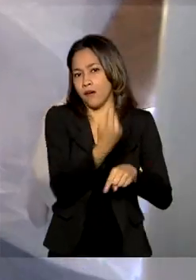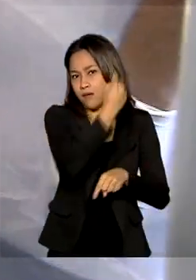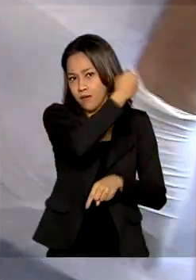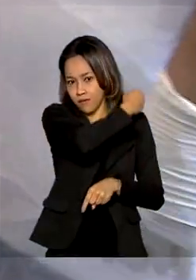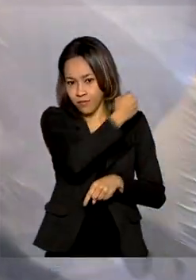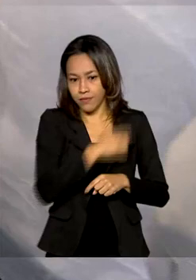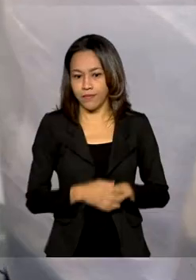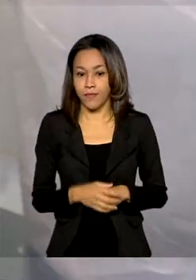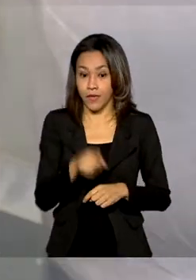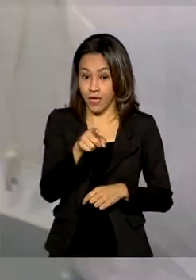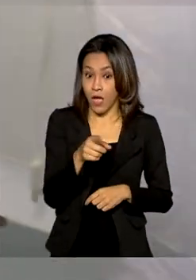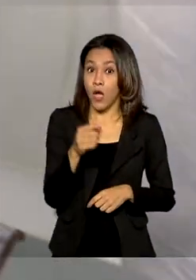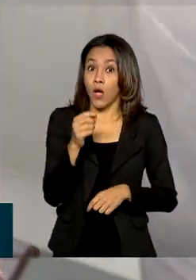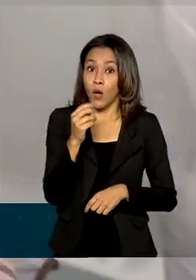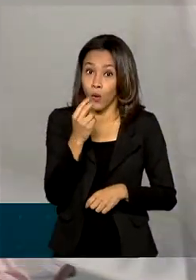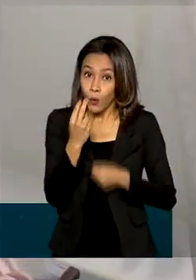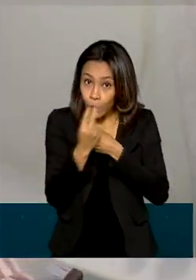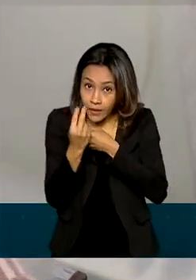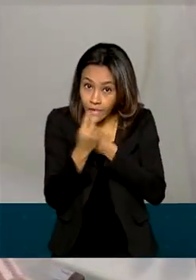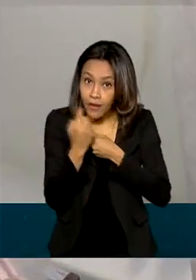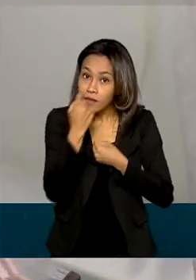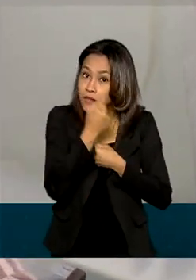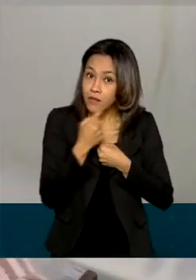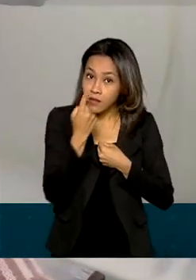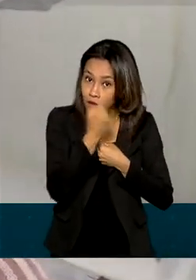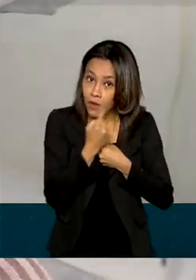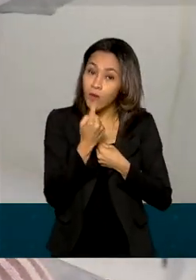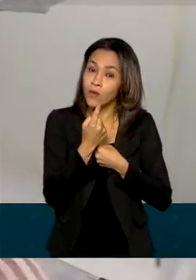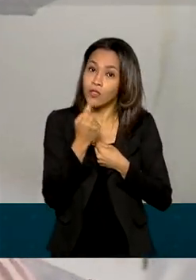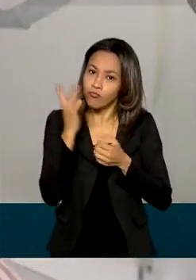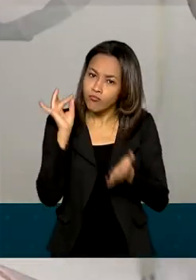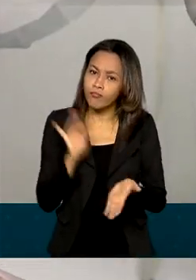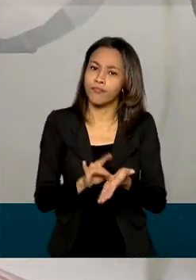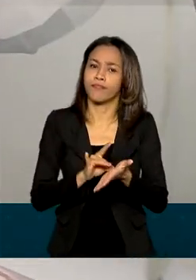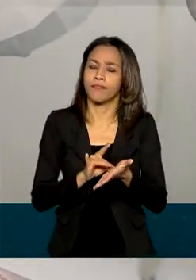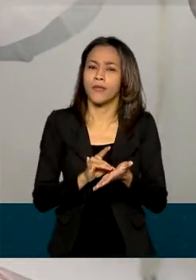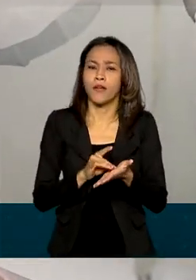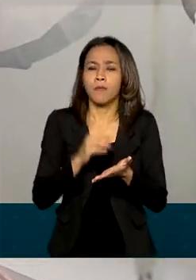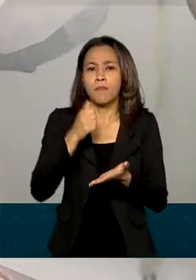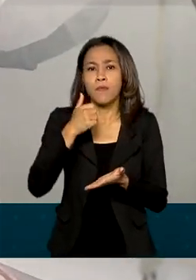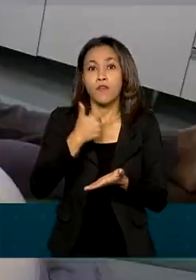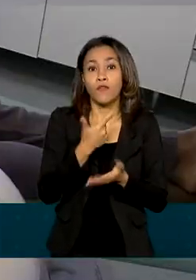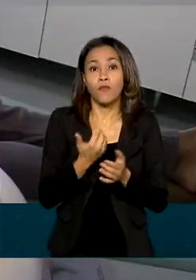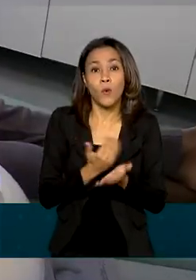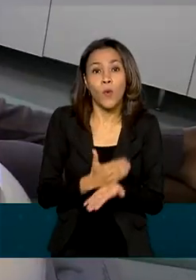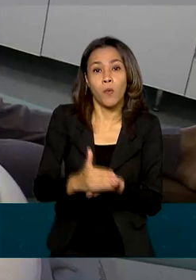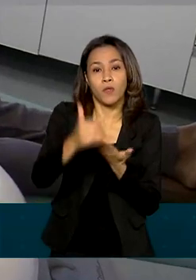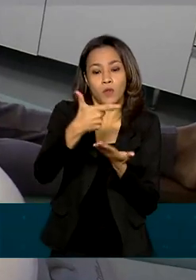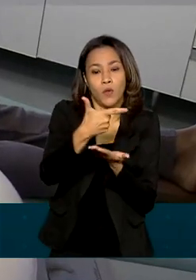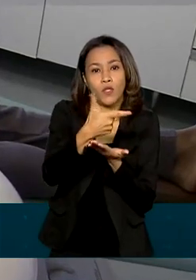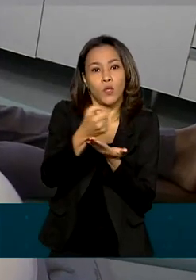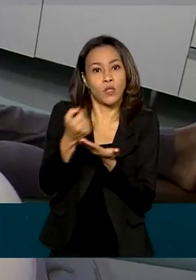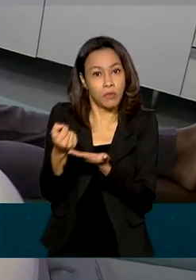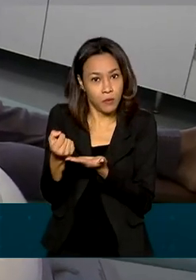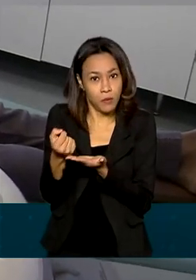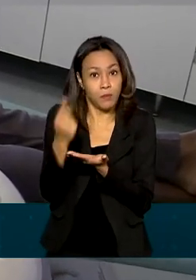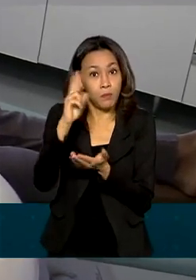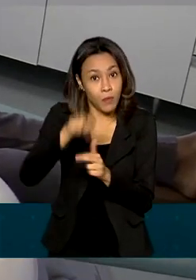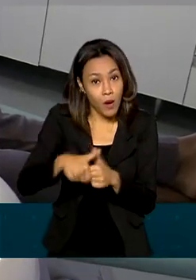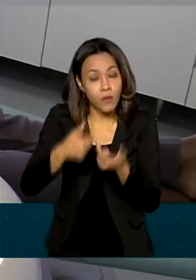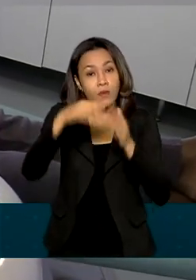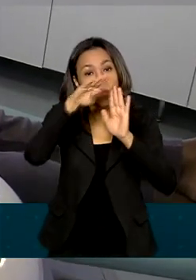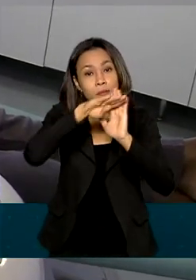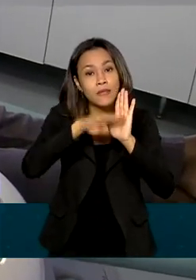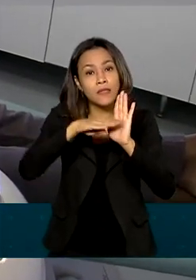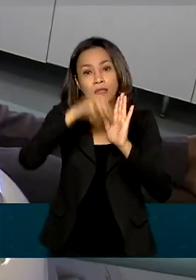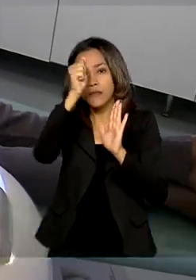Cuidar da saúde da boca só virou realidade no Brasil a partir da década de 2000, com a criação da Política Nacional